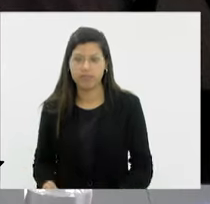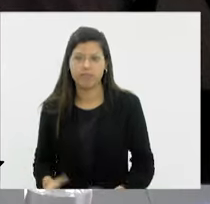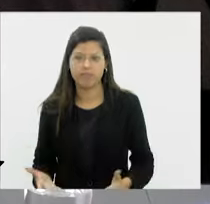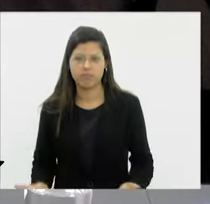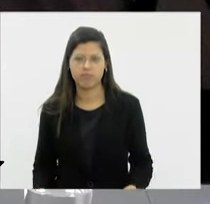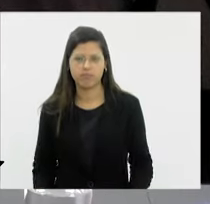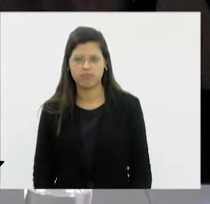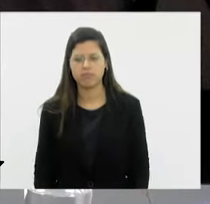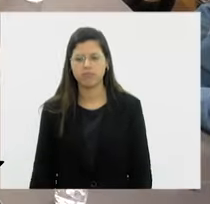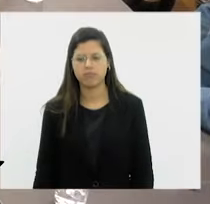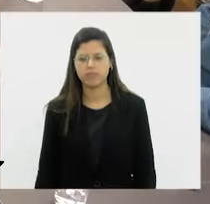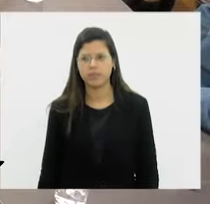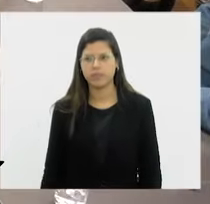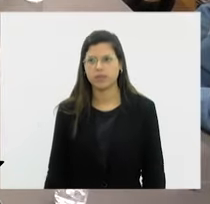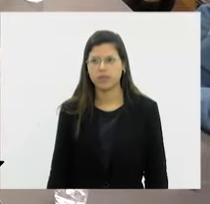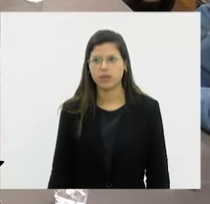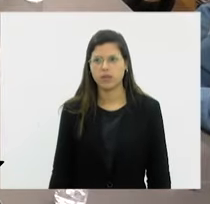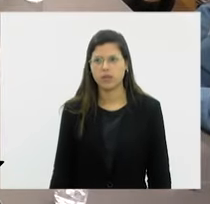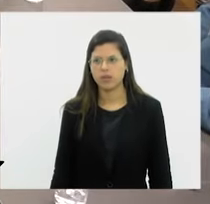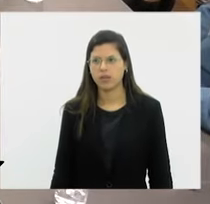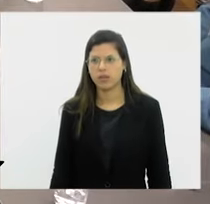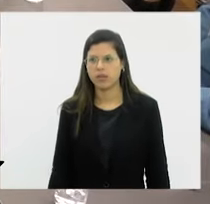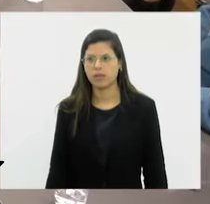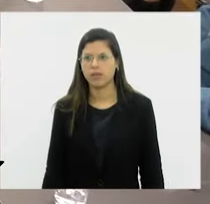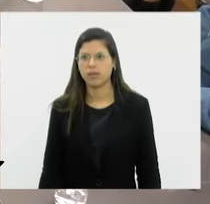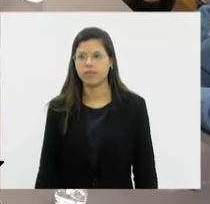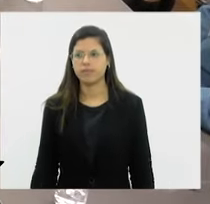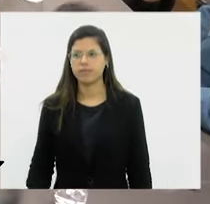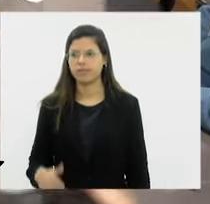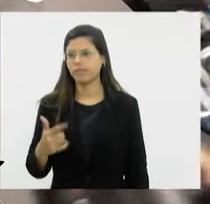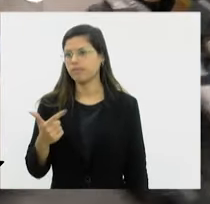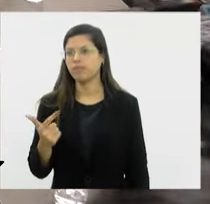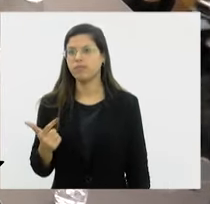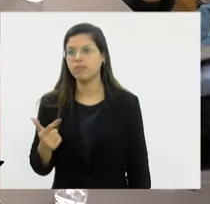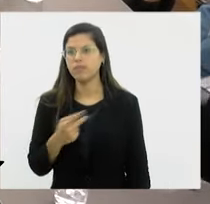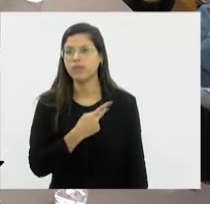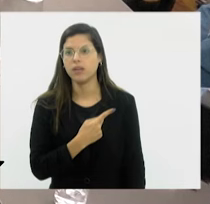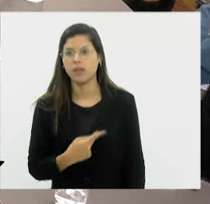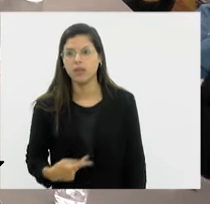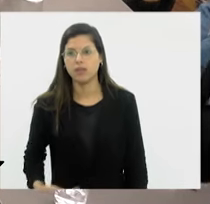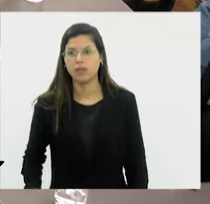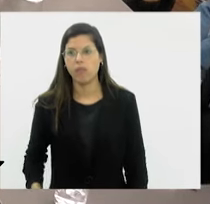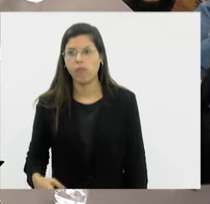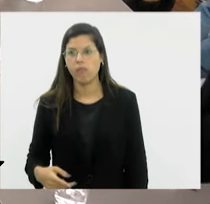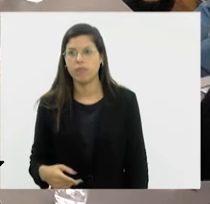Presidente, assim, eu também fiz uma pesquisa breve. Nesse sentido, só. Assim, tem uma liga, inclusive.